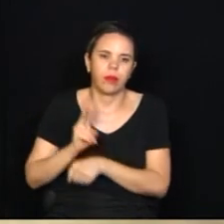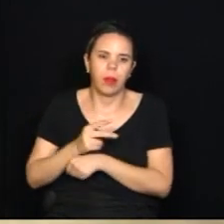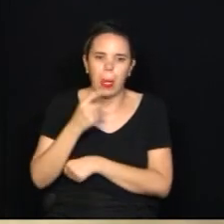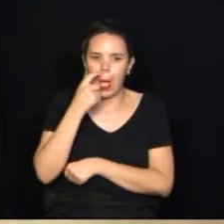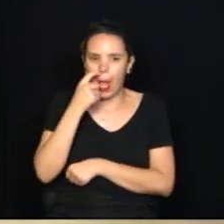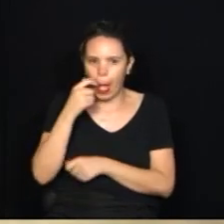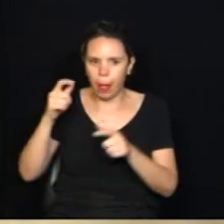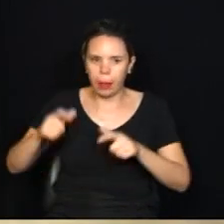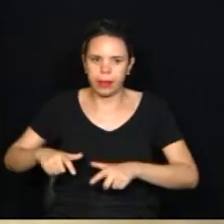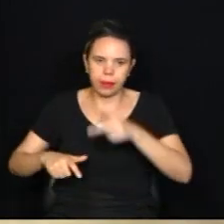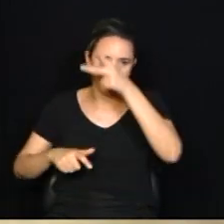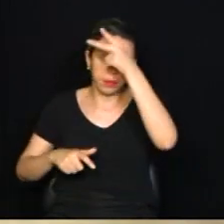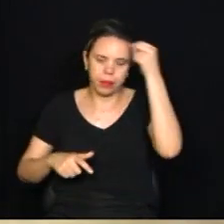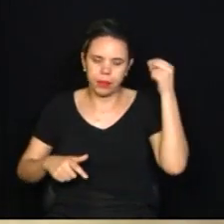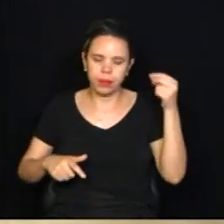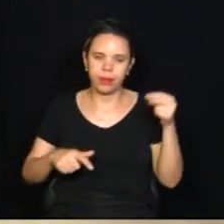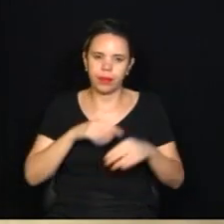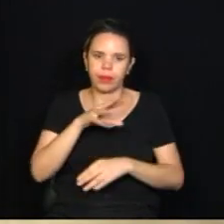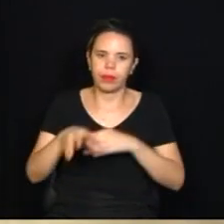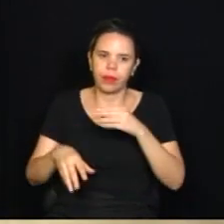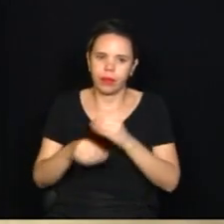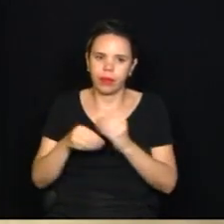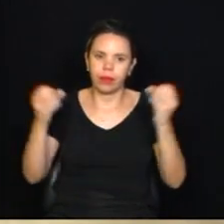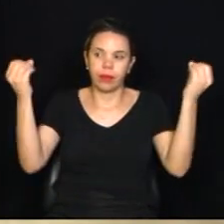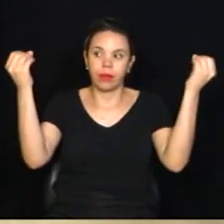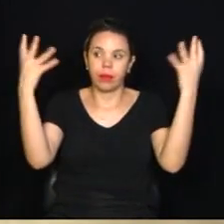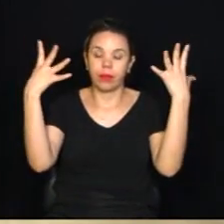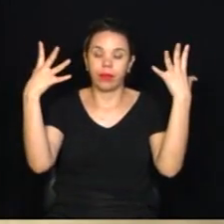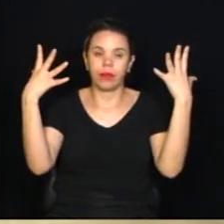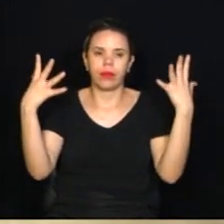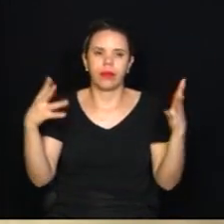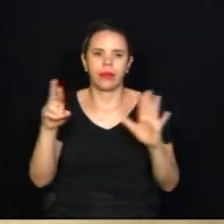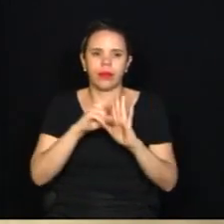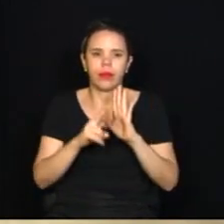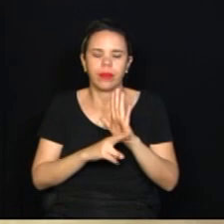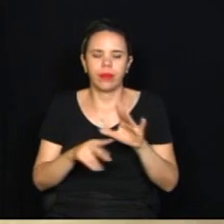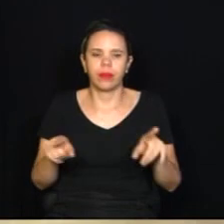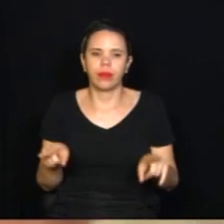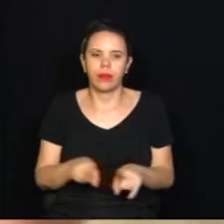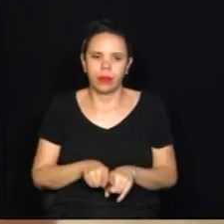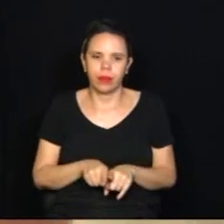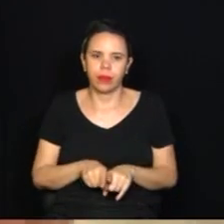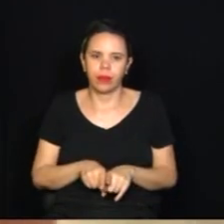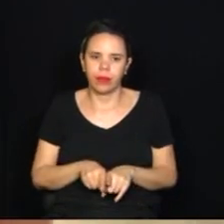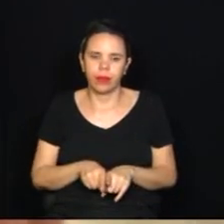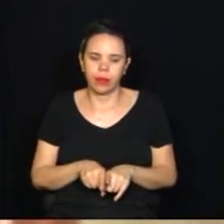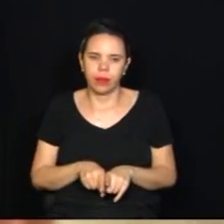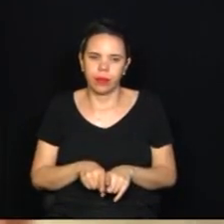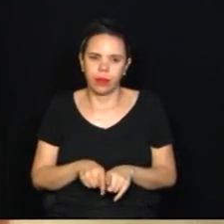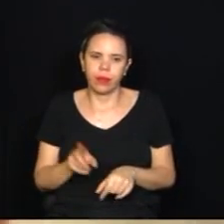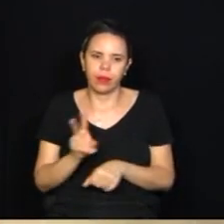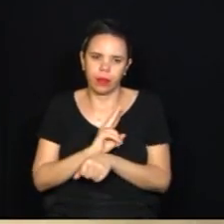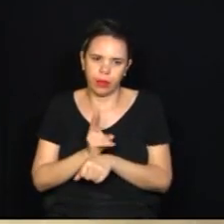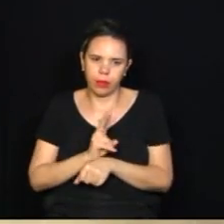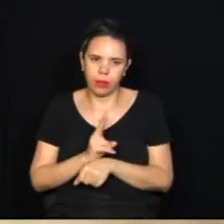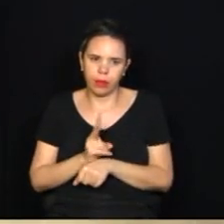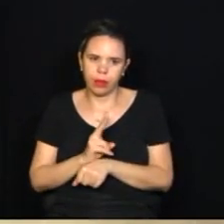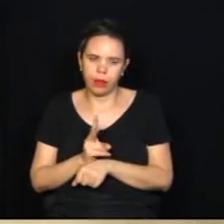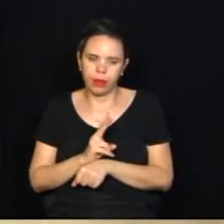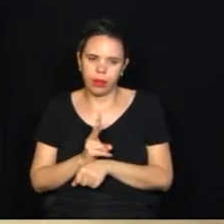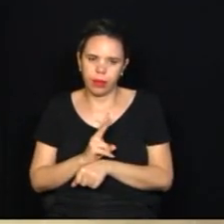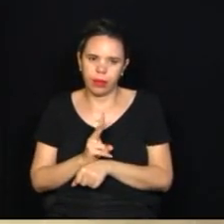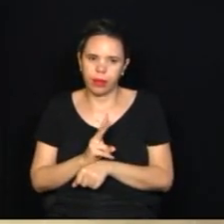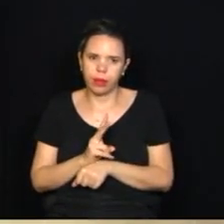do espaço público onde estão implantando os postes e definir as regras também de segurança e